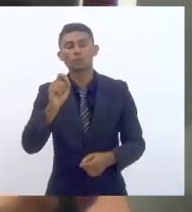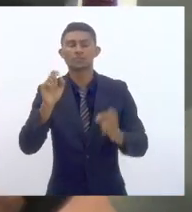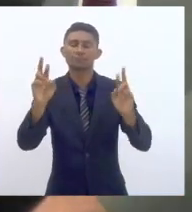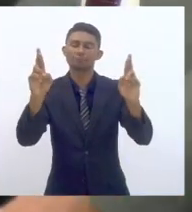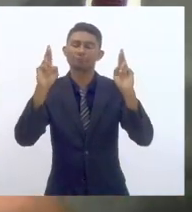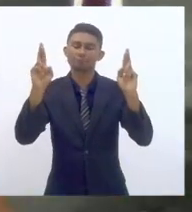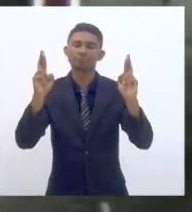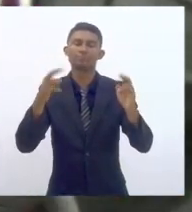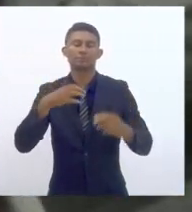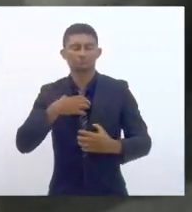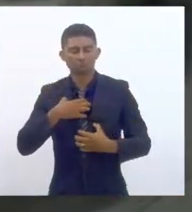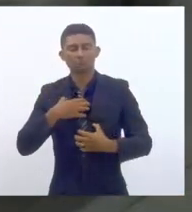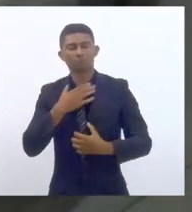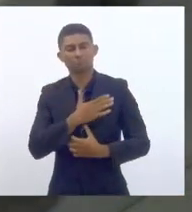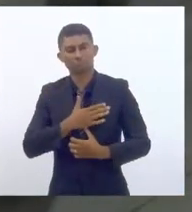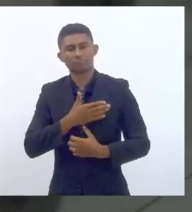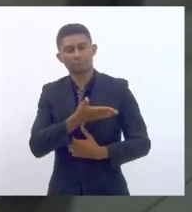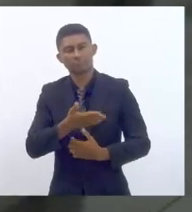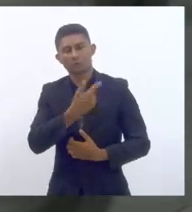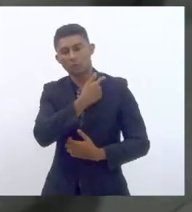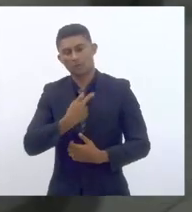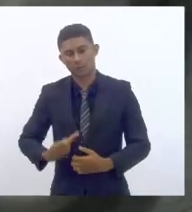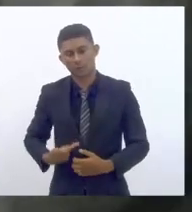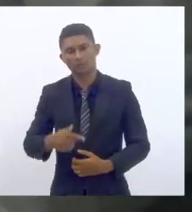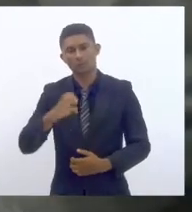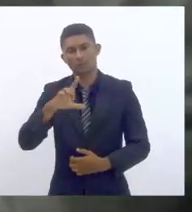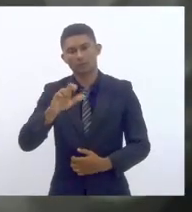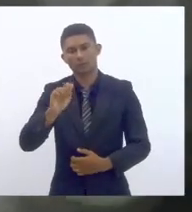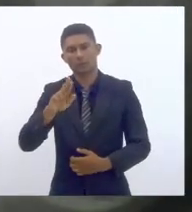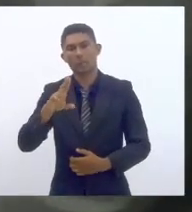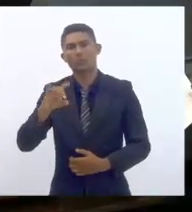estima e consideração, governador Cláudio Castro.